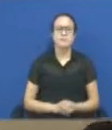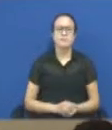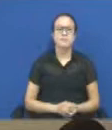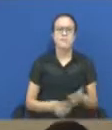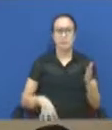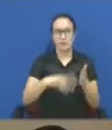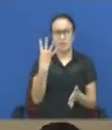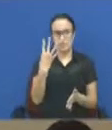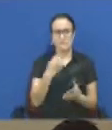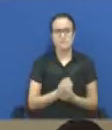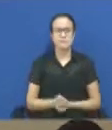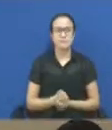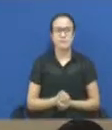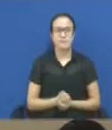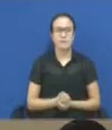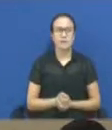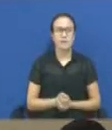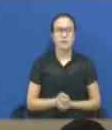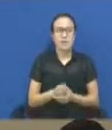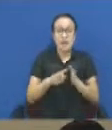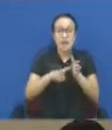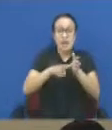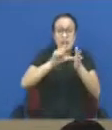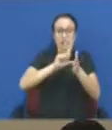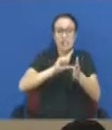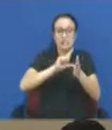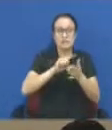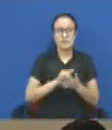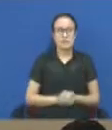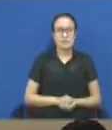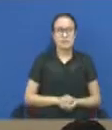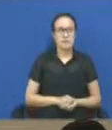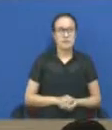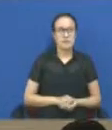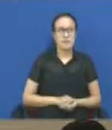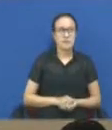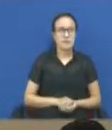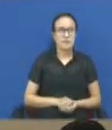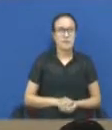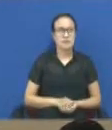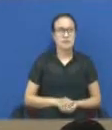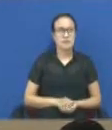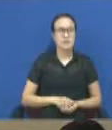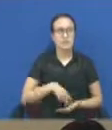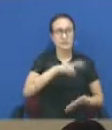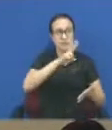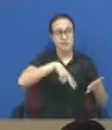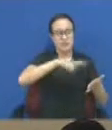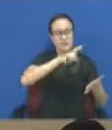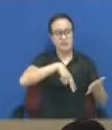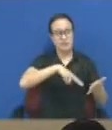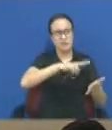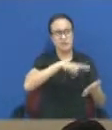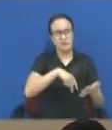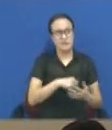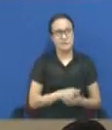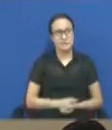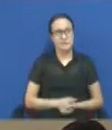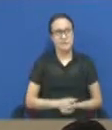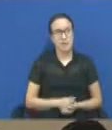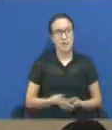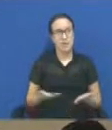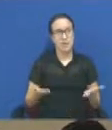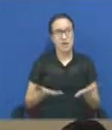pauta. Antes, porém, a matéria para ser lida ao secretário para a leitura da matéria recebida